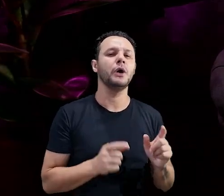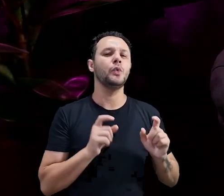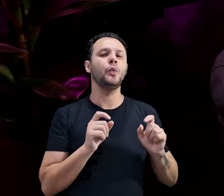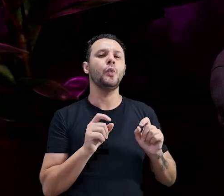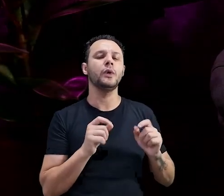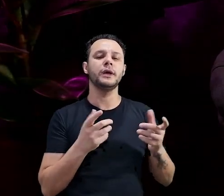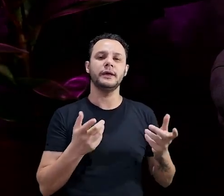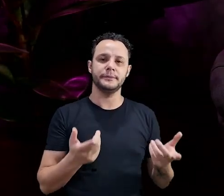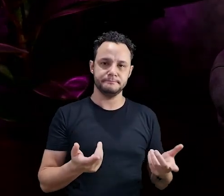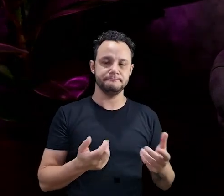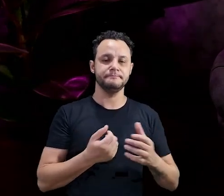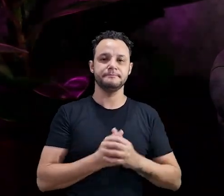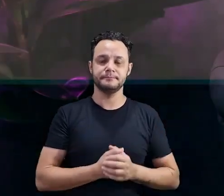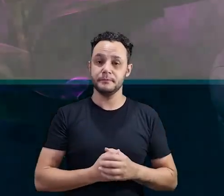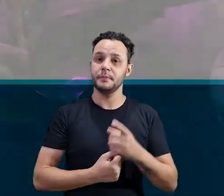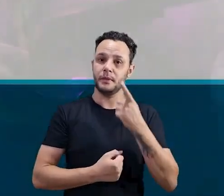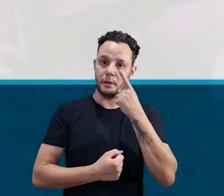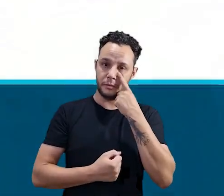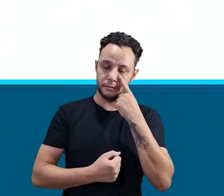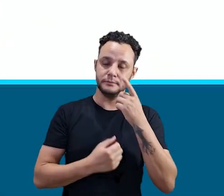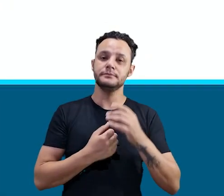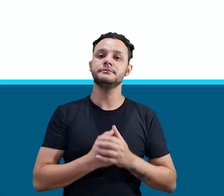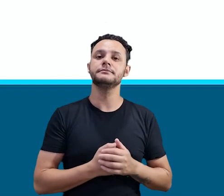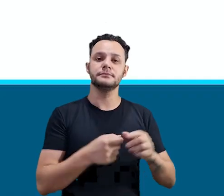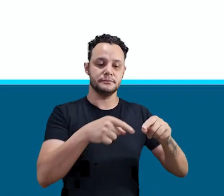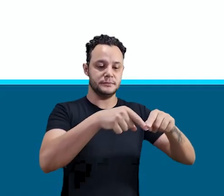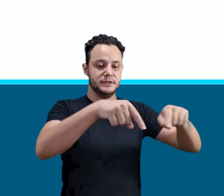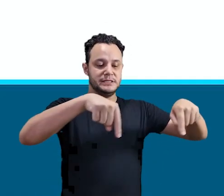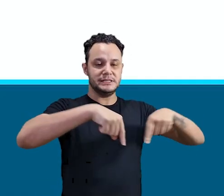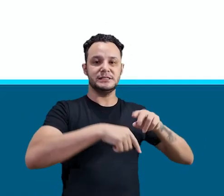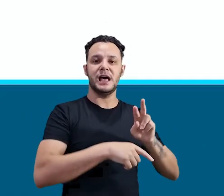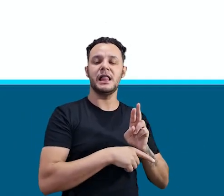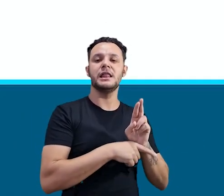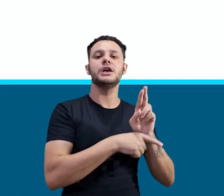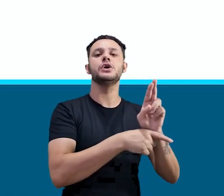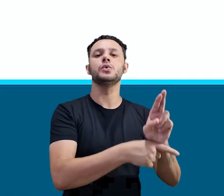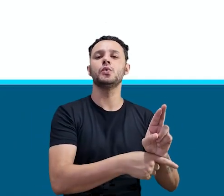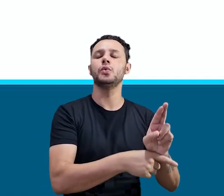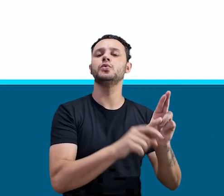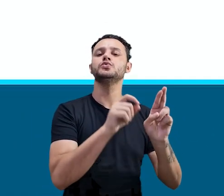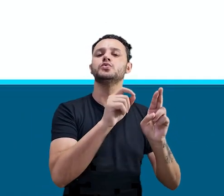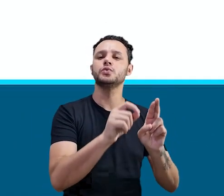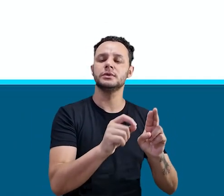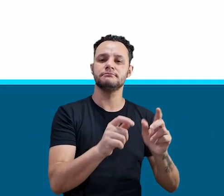Se aquilo não é, o que é? O AE, a sala de recursos mais